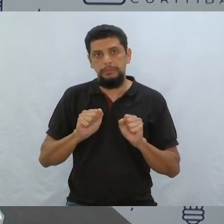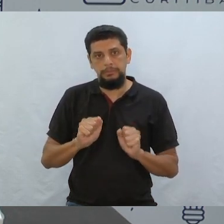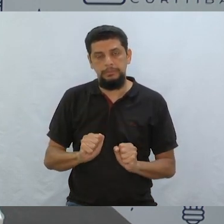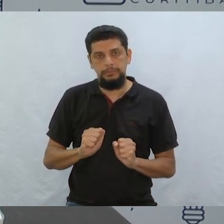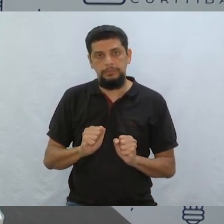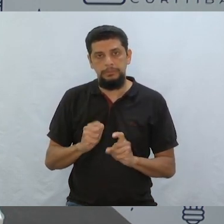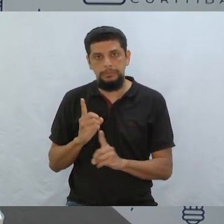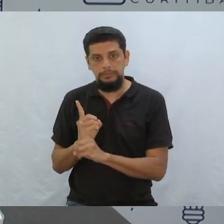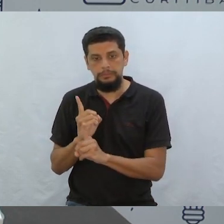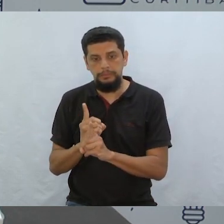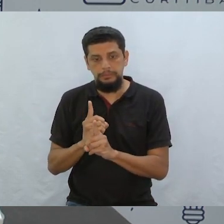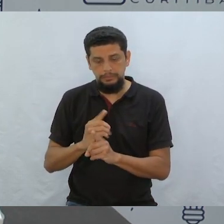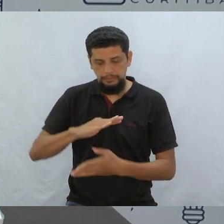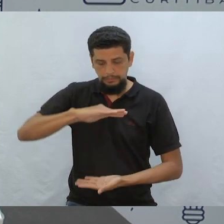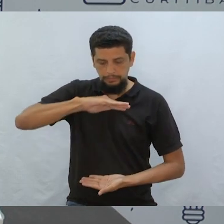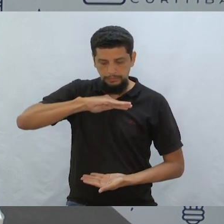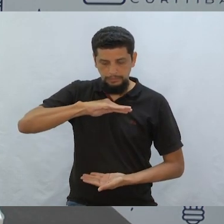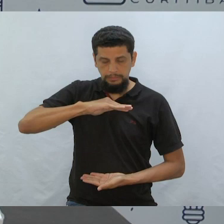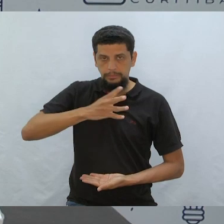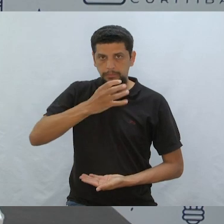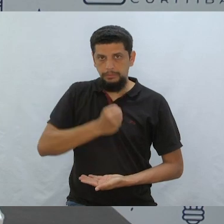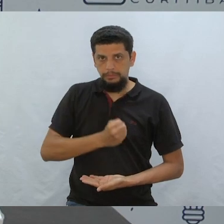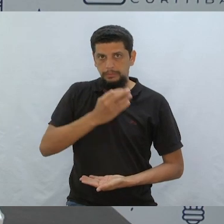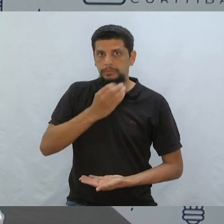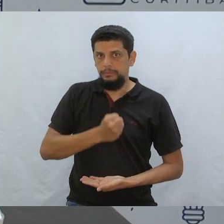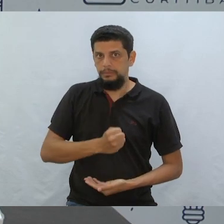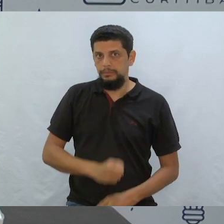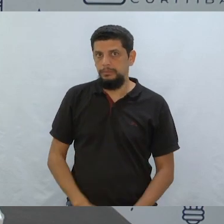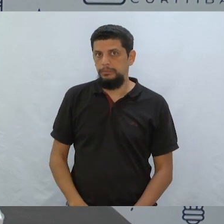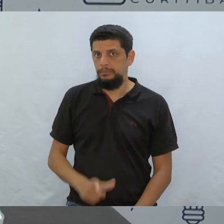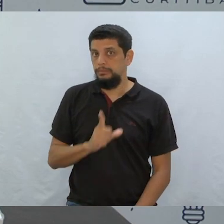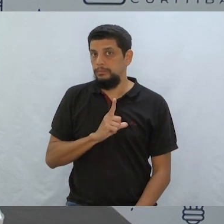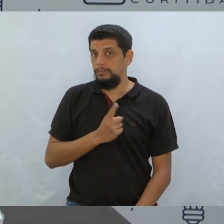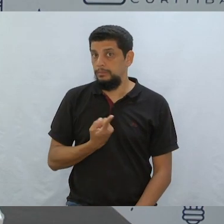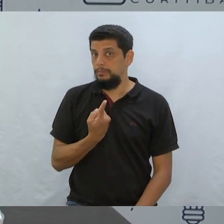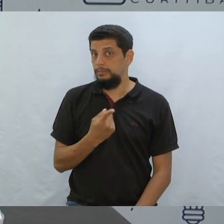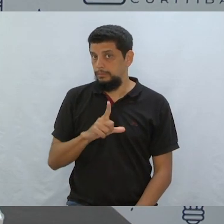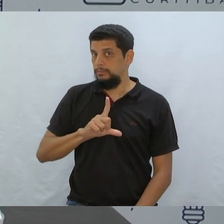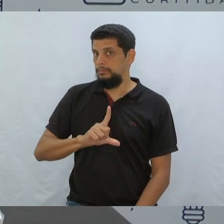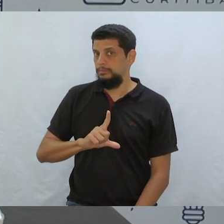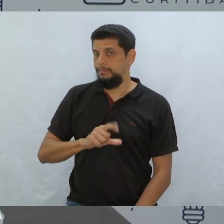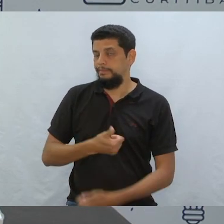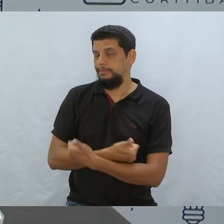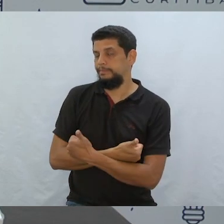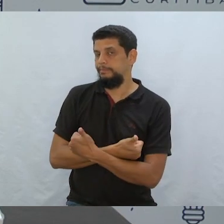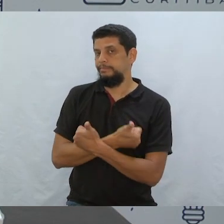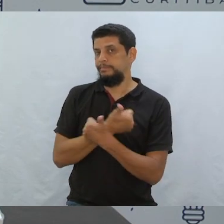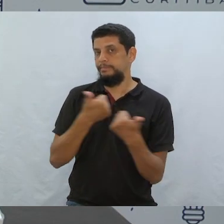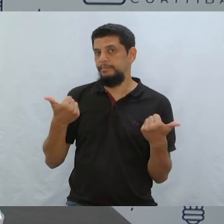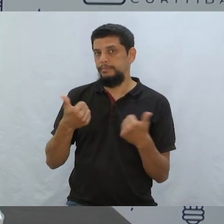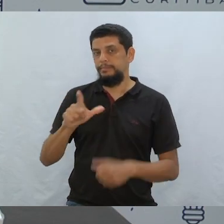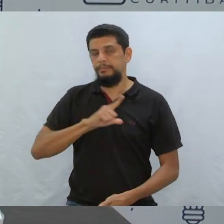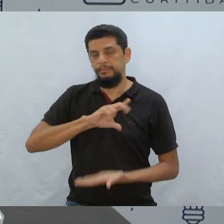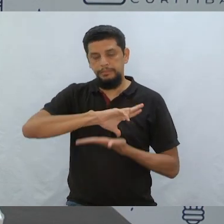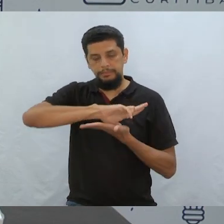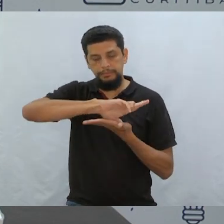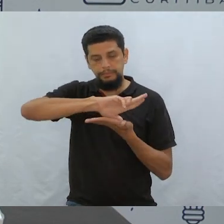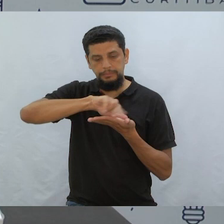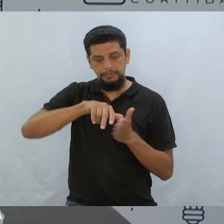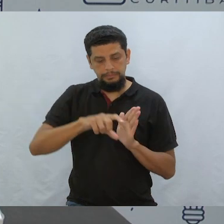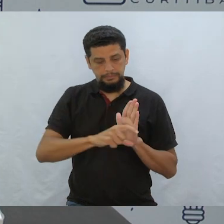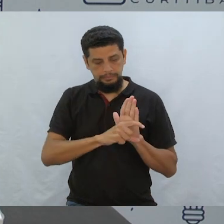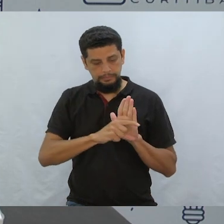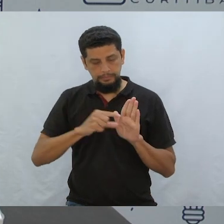também uma embalagem da caixinha de leite, né, que também comporta 1 litro. Muito bem. E temos